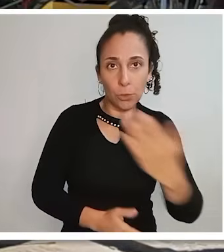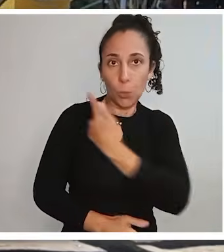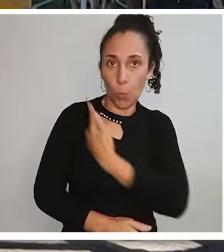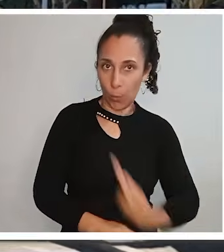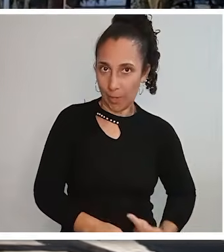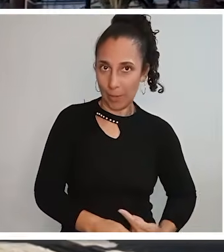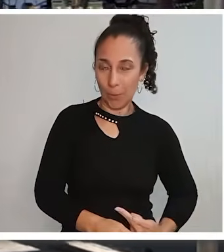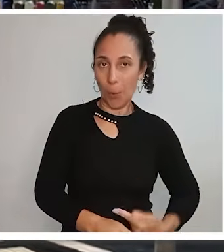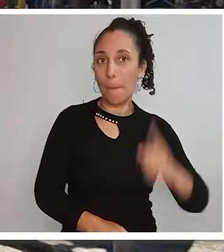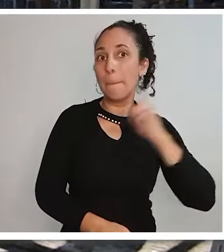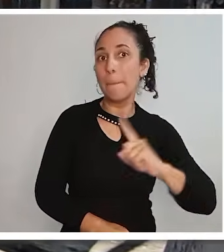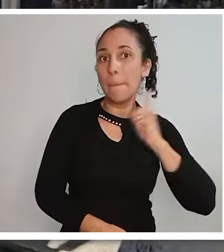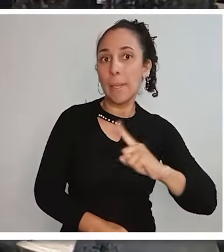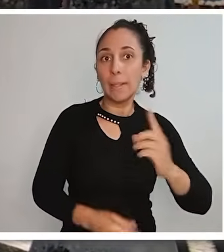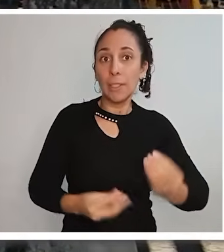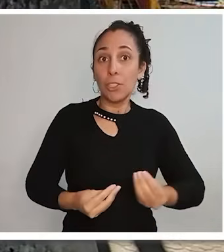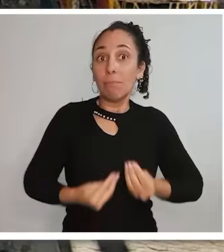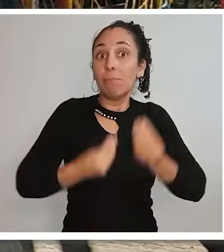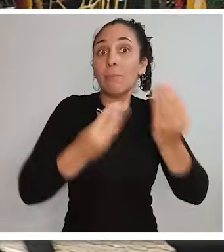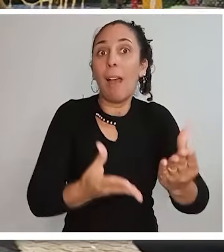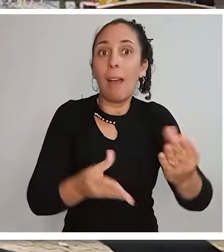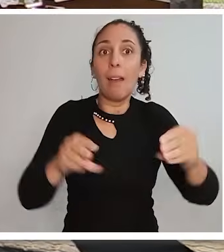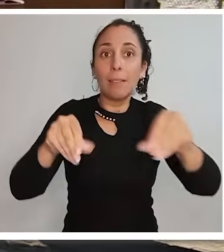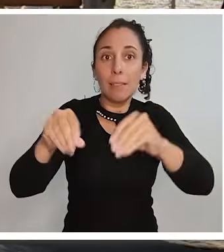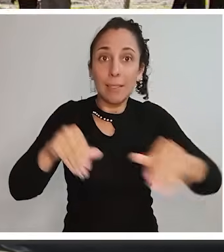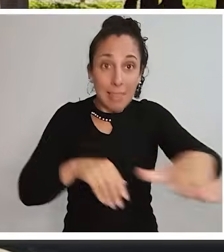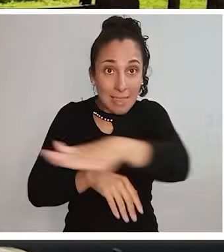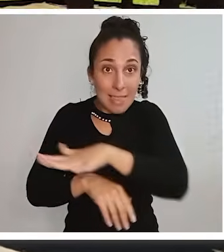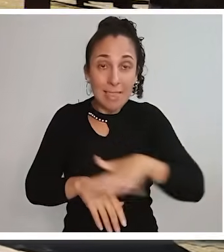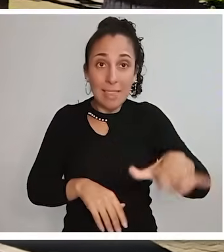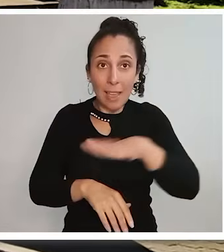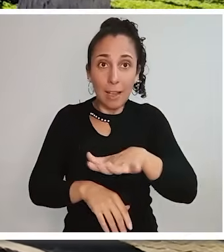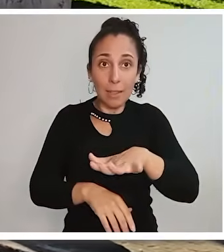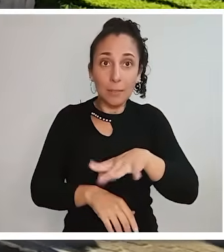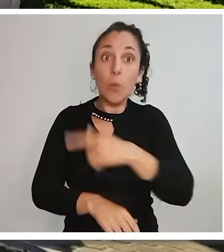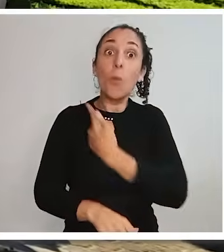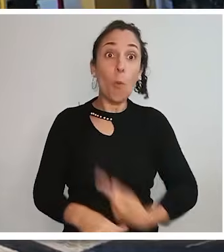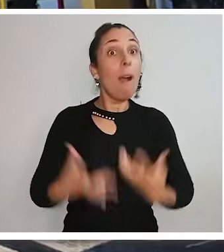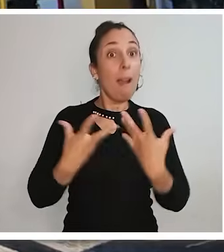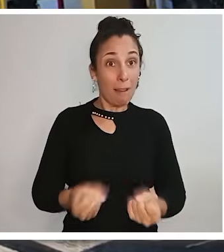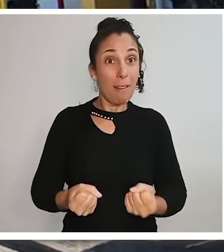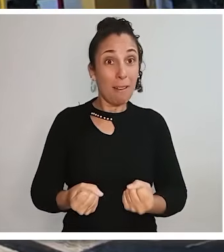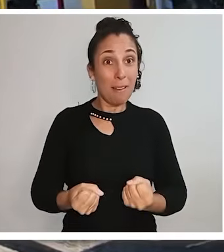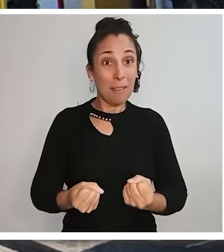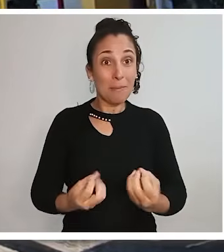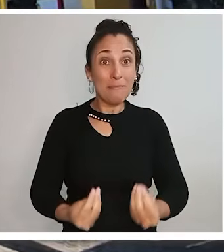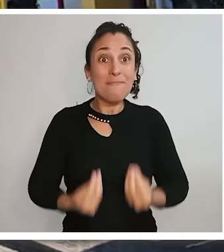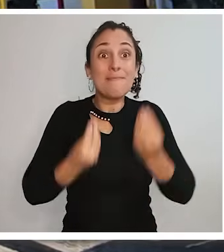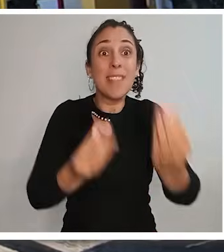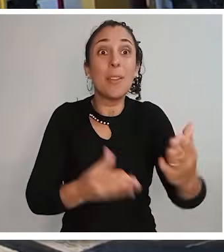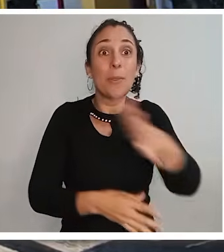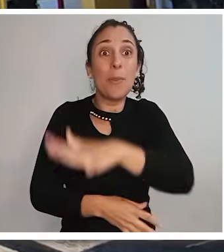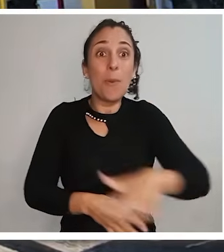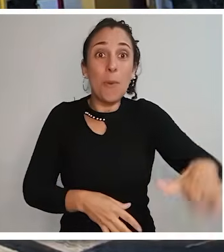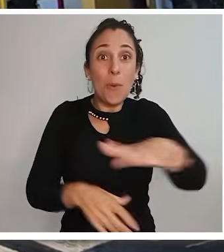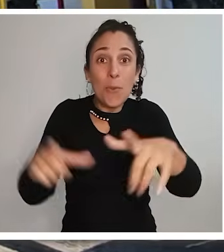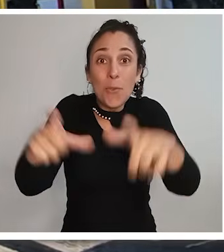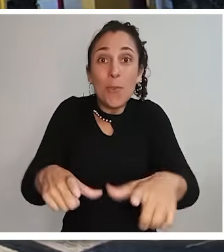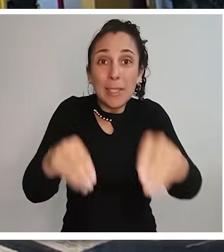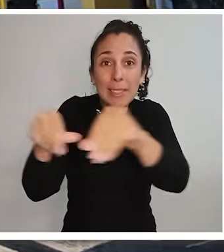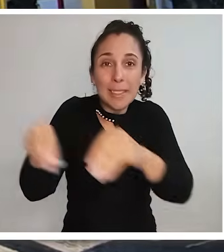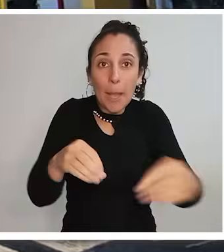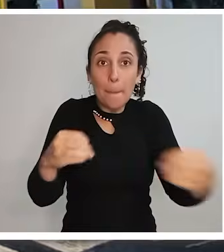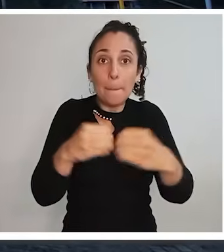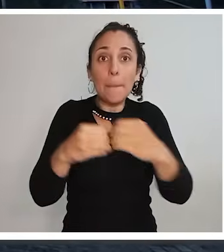governador de Minas Gerais uma área de terra aqui suficiente para ele e para as suas filhas. E ganhou uma área de terra muito grande aqui, perto do